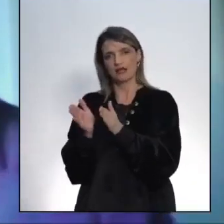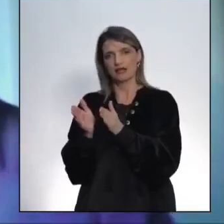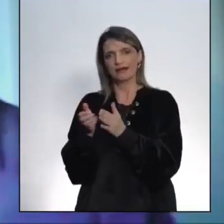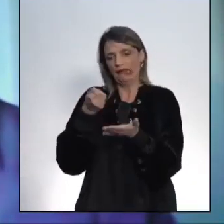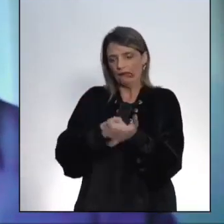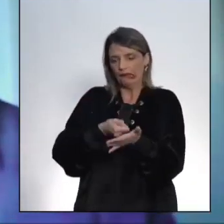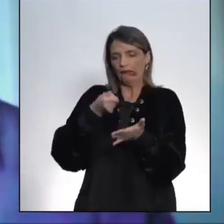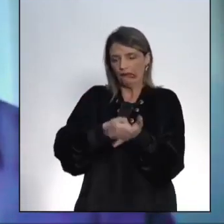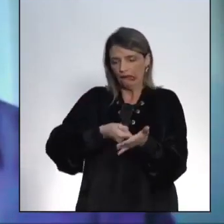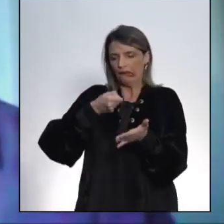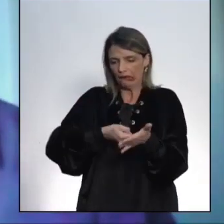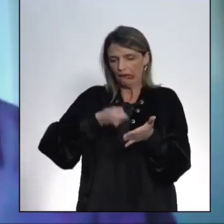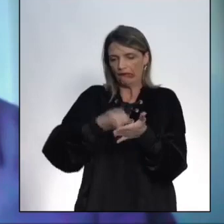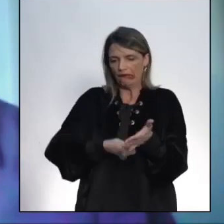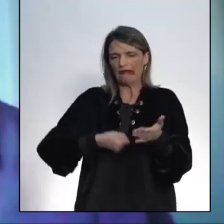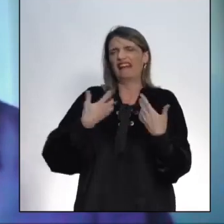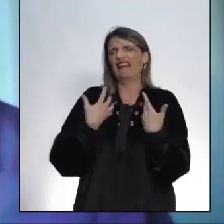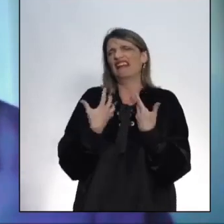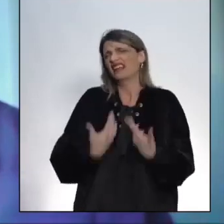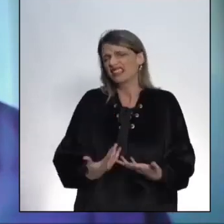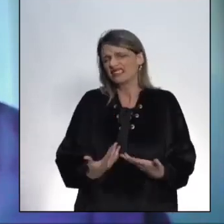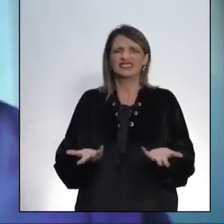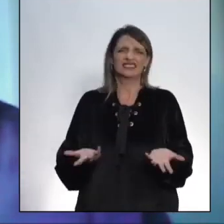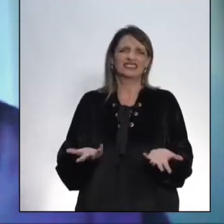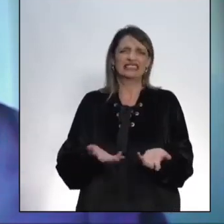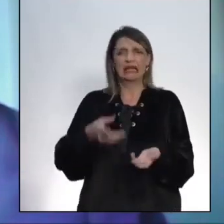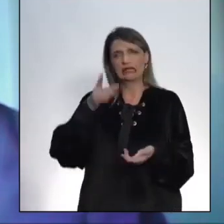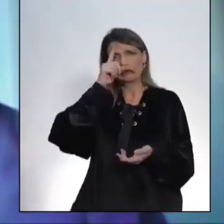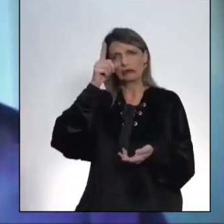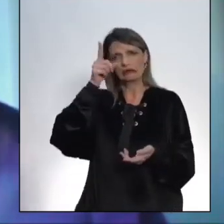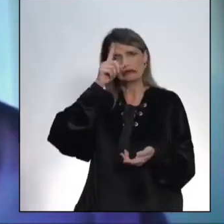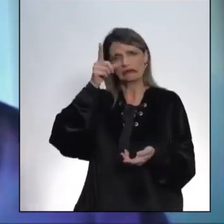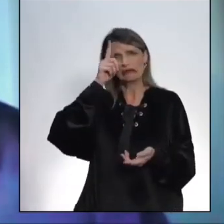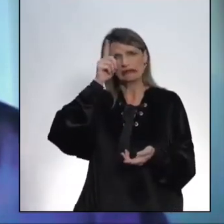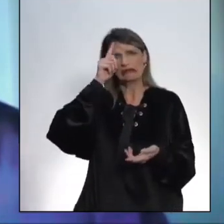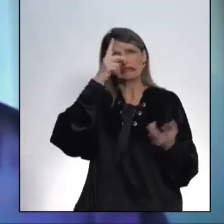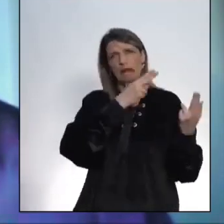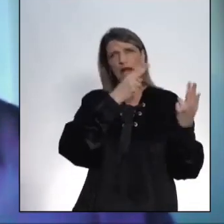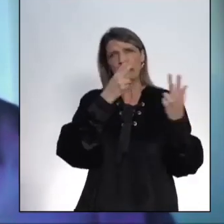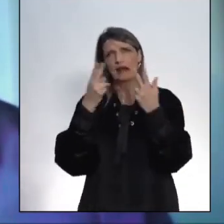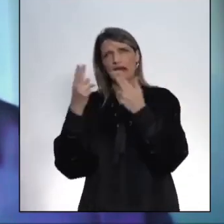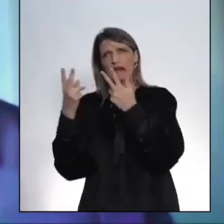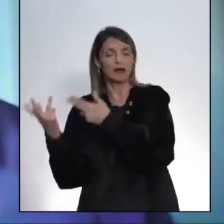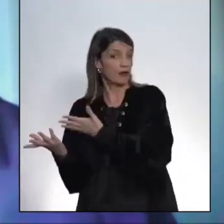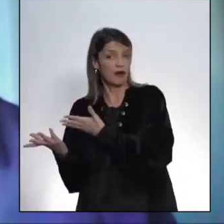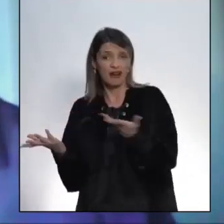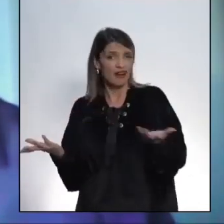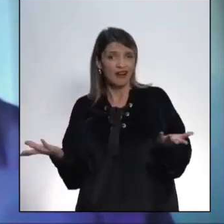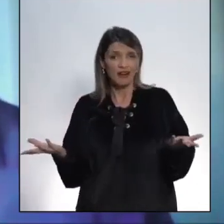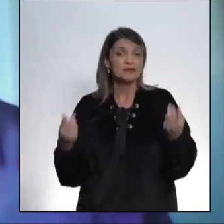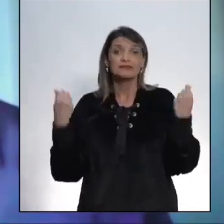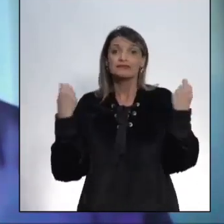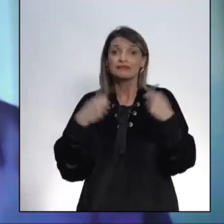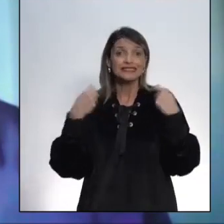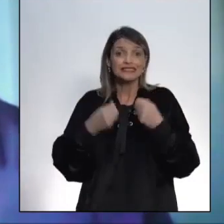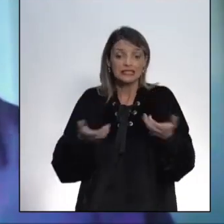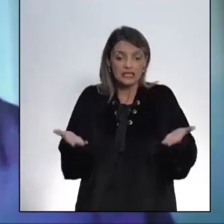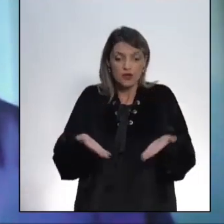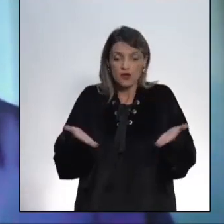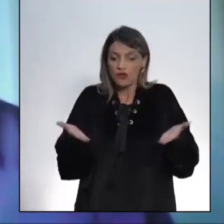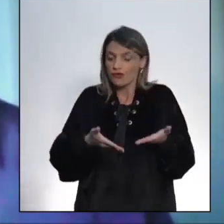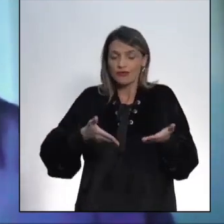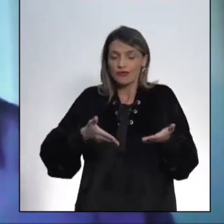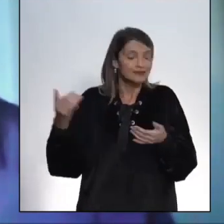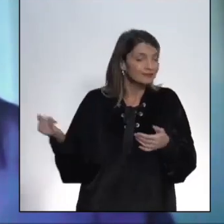massacrante, a rotina cansativa, igual, monótona, que nesse momento ela pode ser um